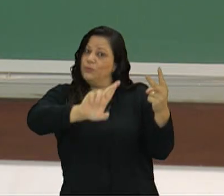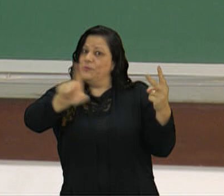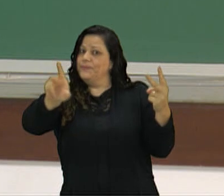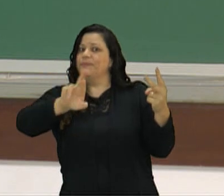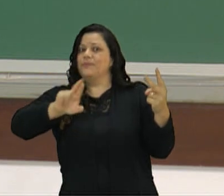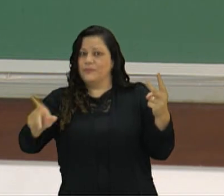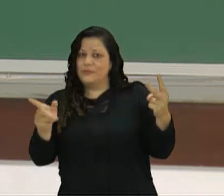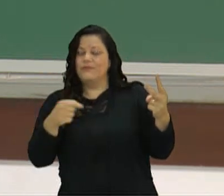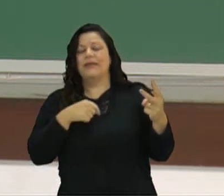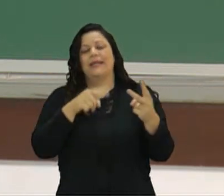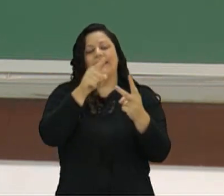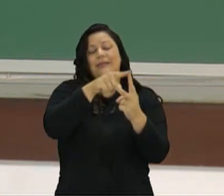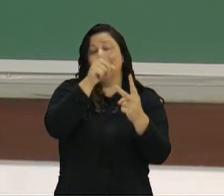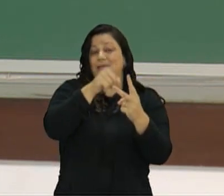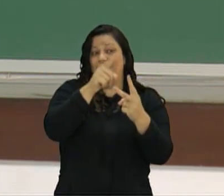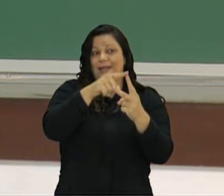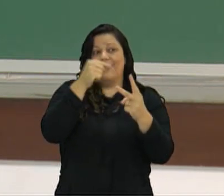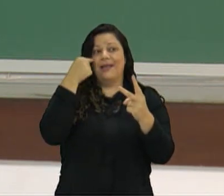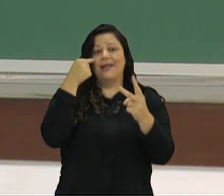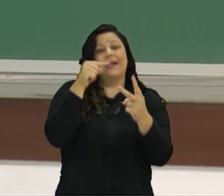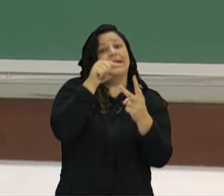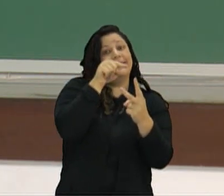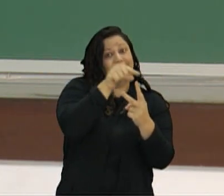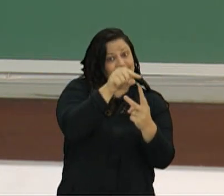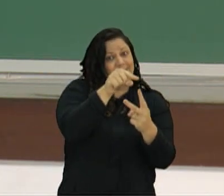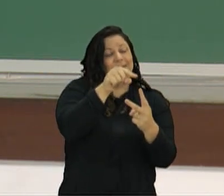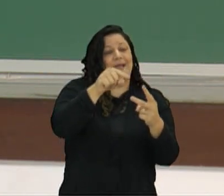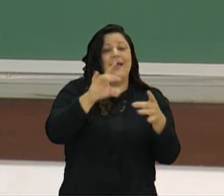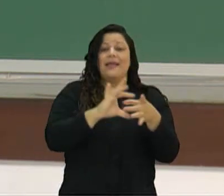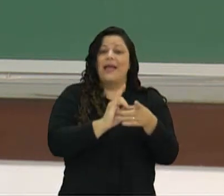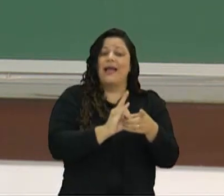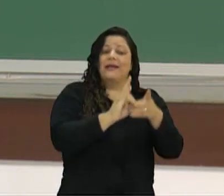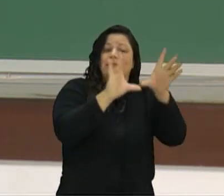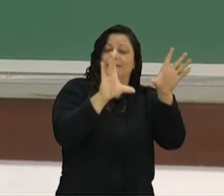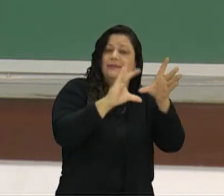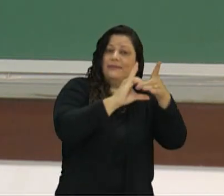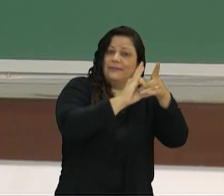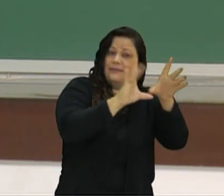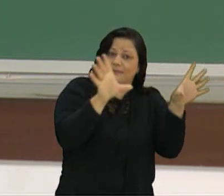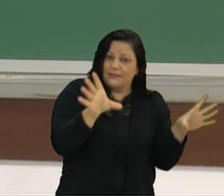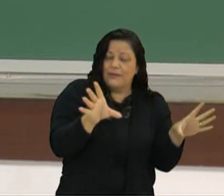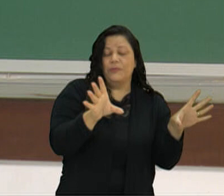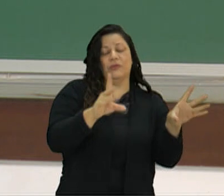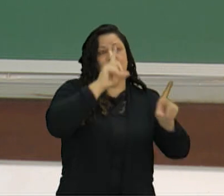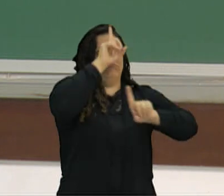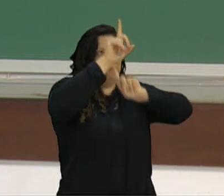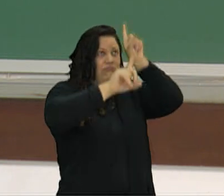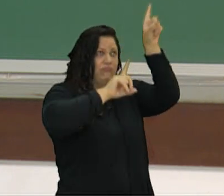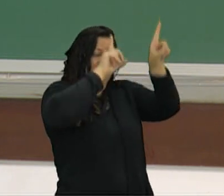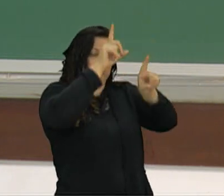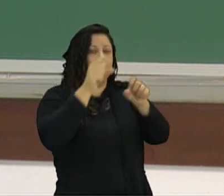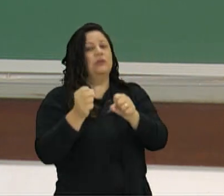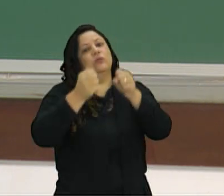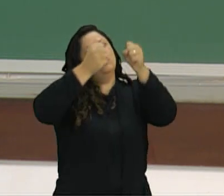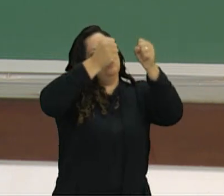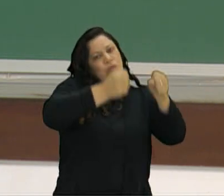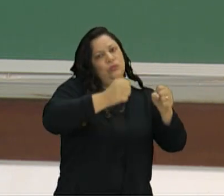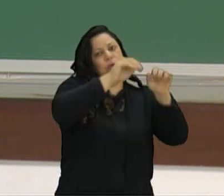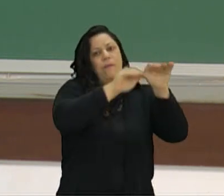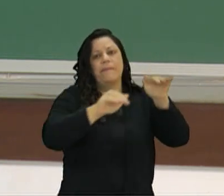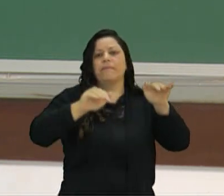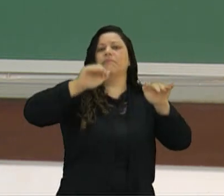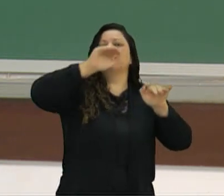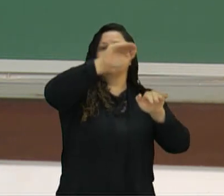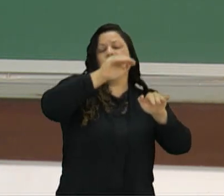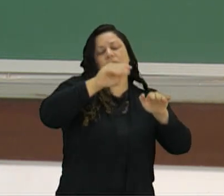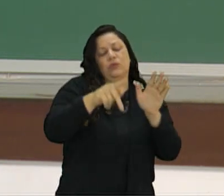de república, tá? Ele se refere à república democrática, que seria a ideia de que o poder soberano, aí no